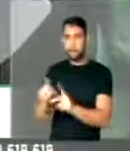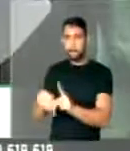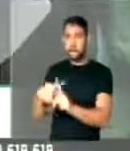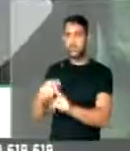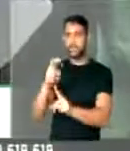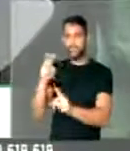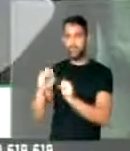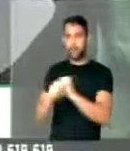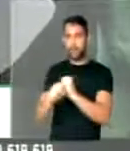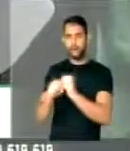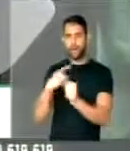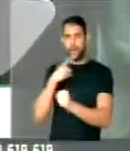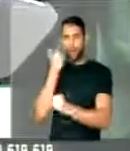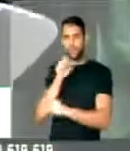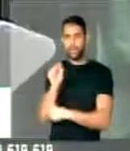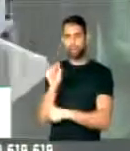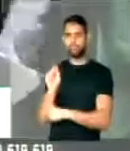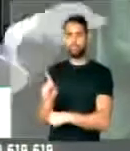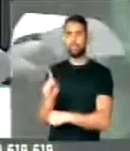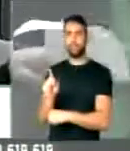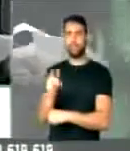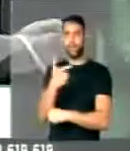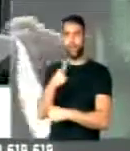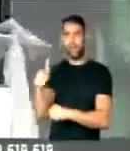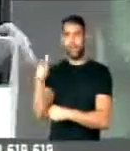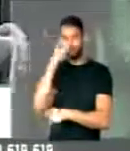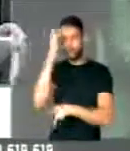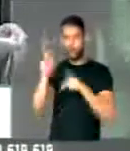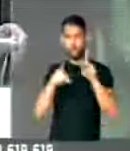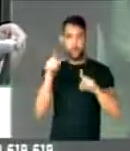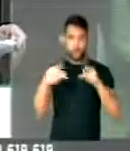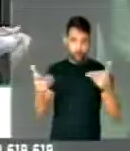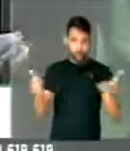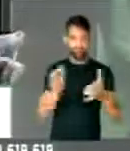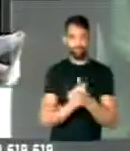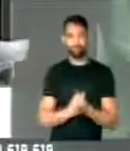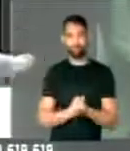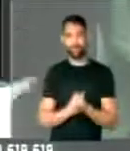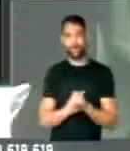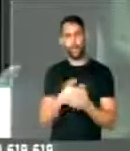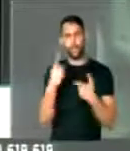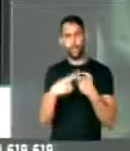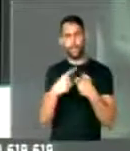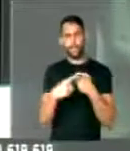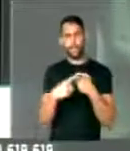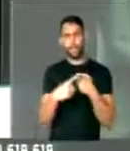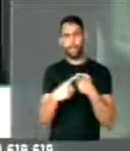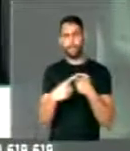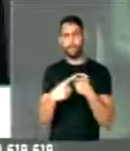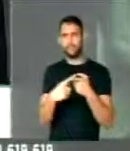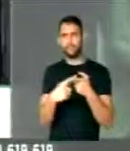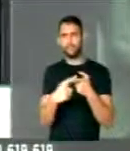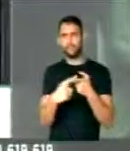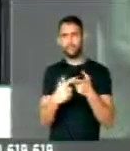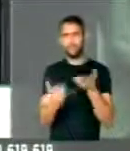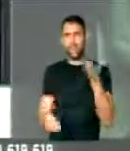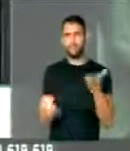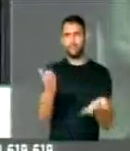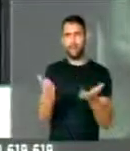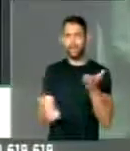a mais para se aposentar que o resto da população. Por que 2 pesos e 2